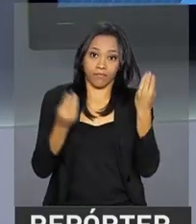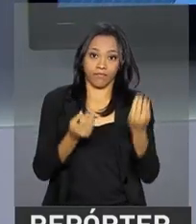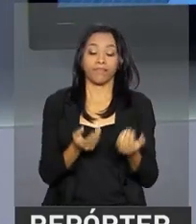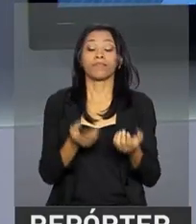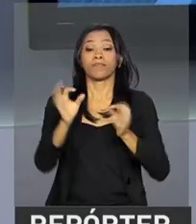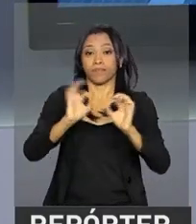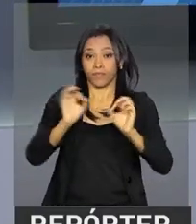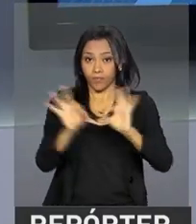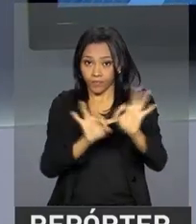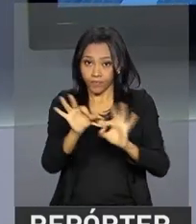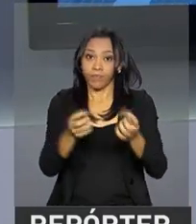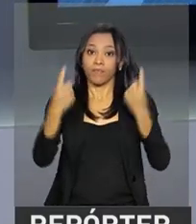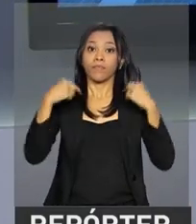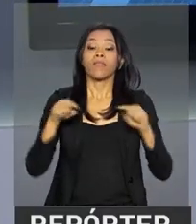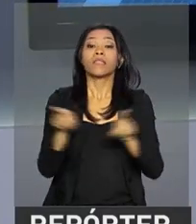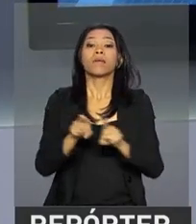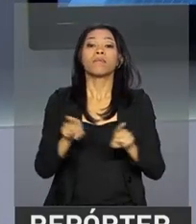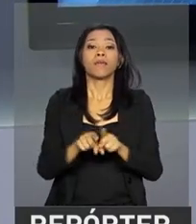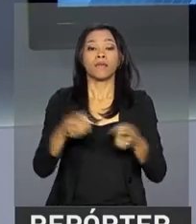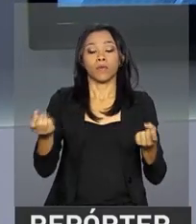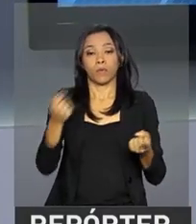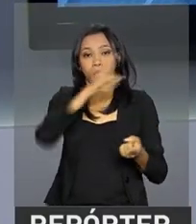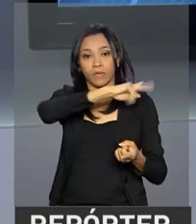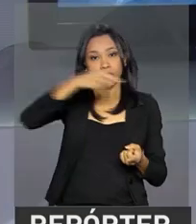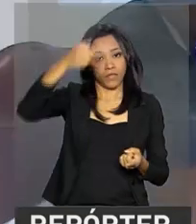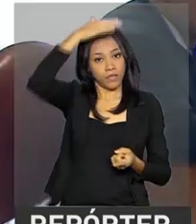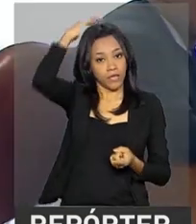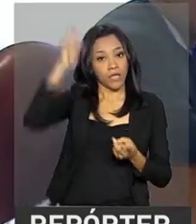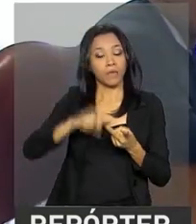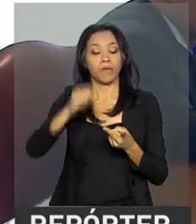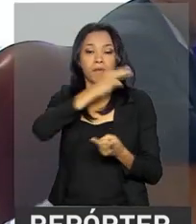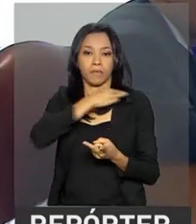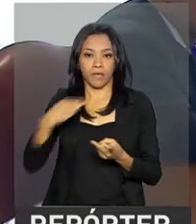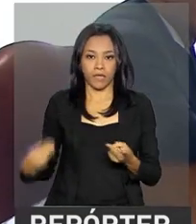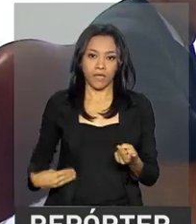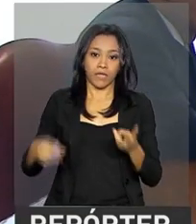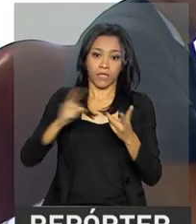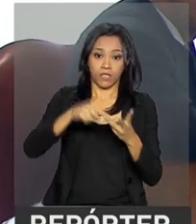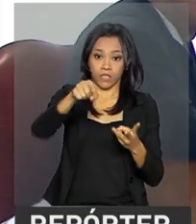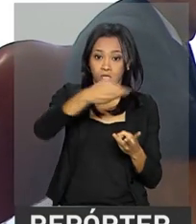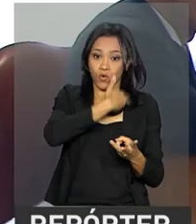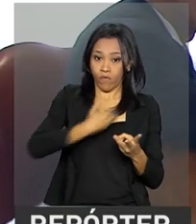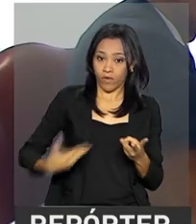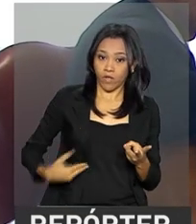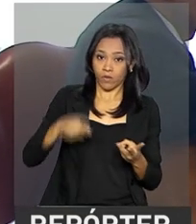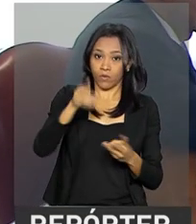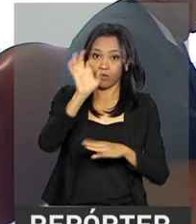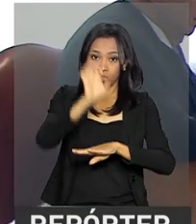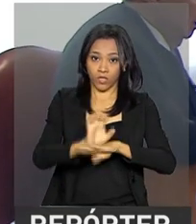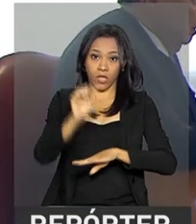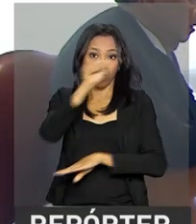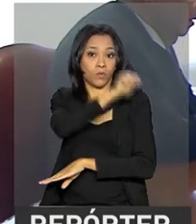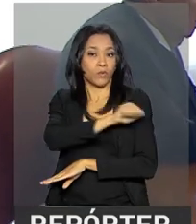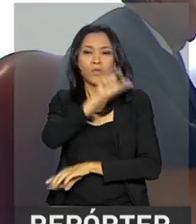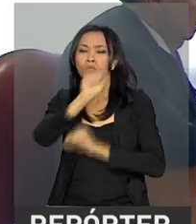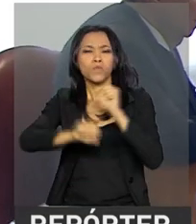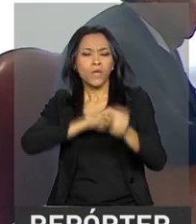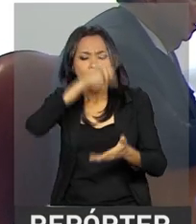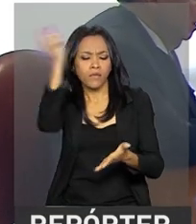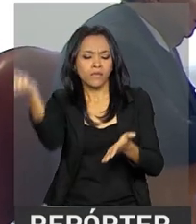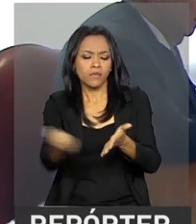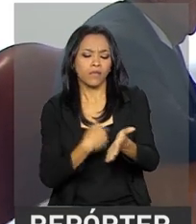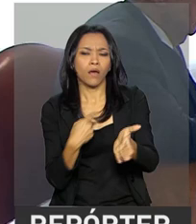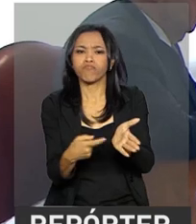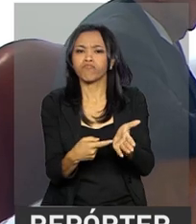ministro da Fazenda, Henrique Meirelles, assinaram, junto com o governador do Rio de Janeiro, Luiz Fernando Pezão, autorização para